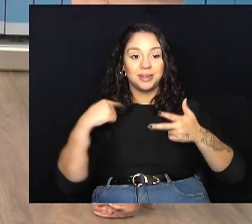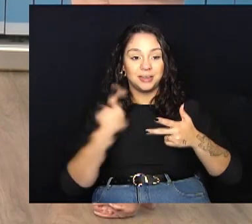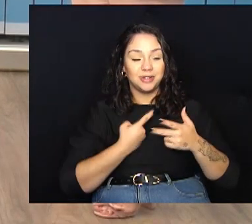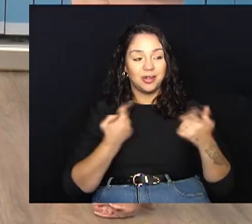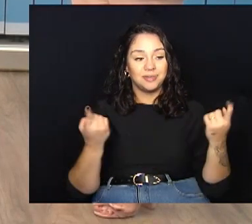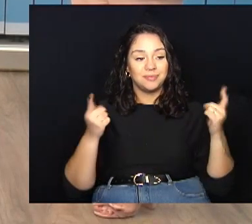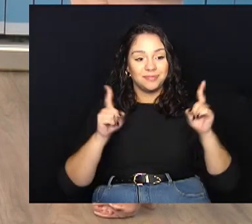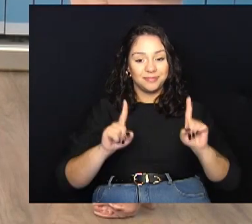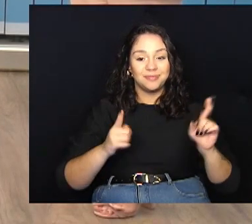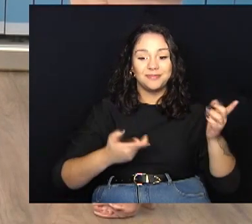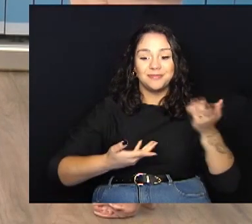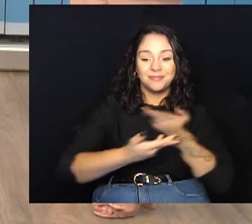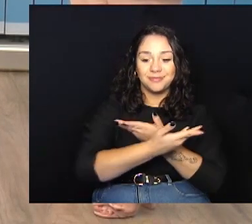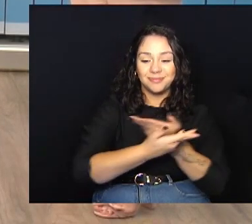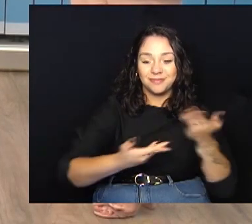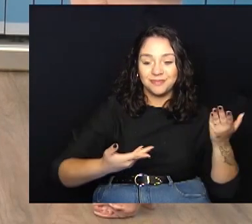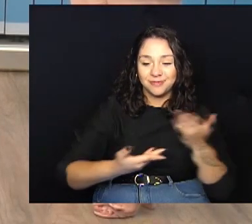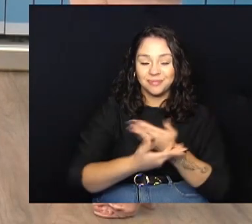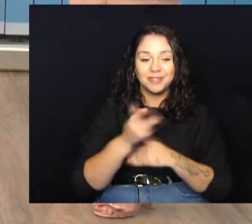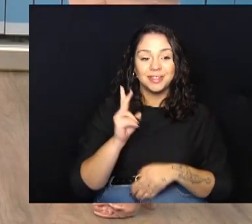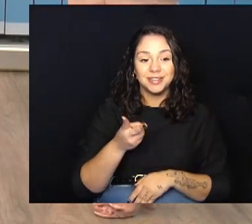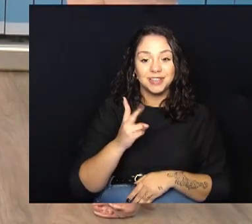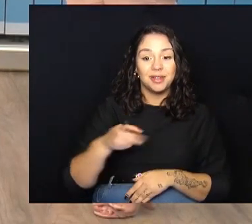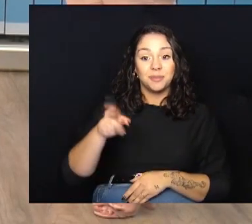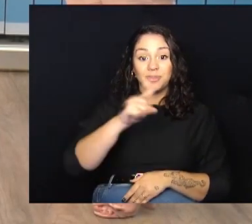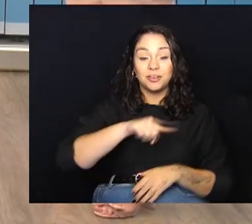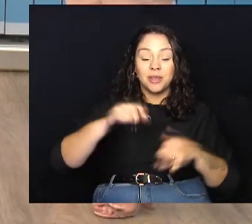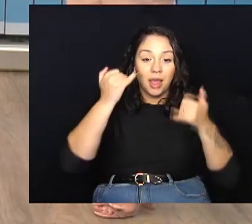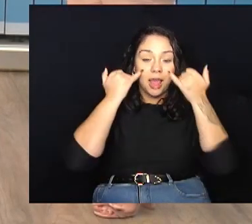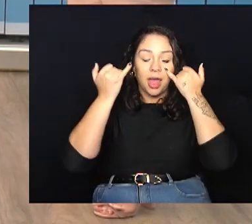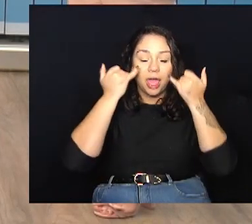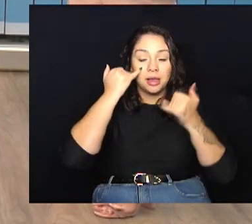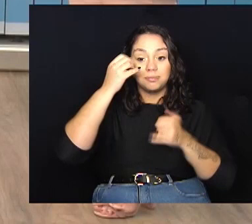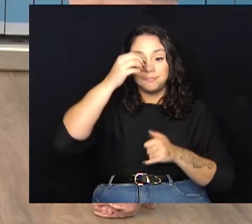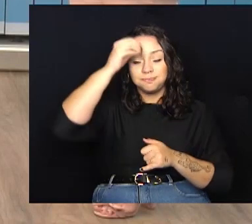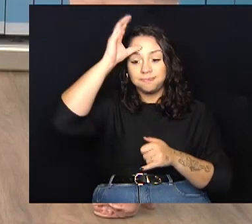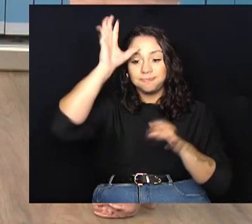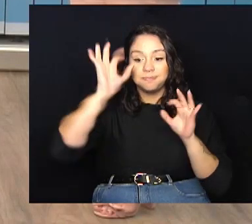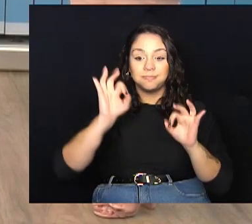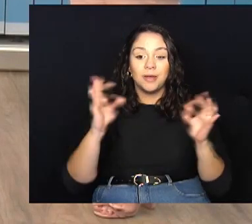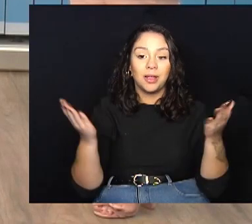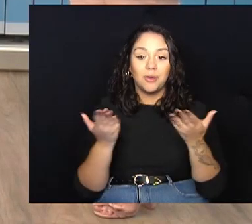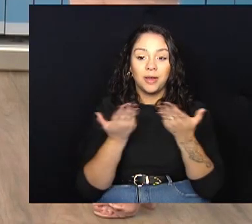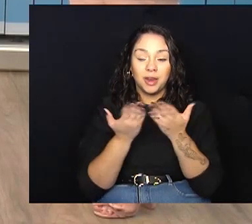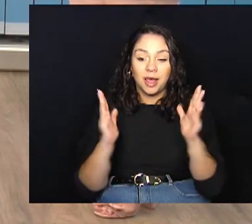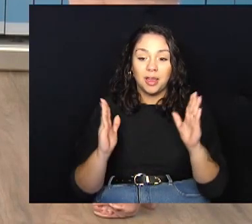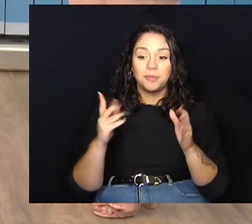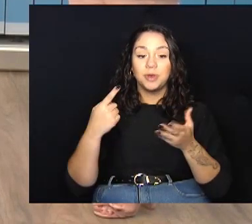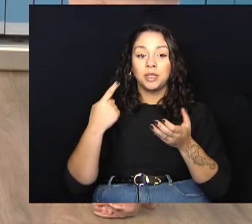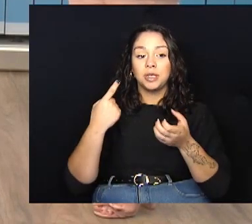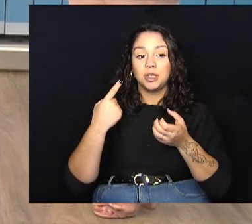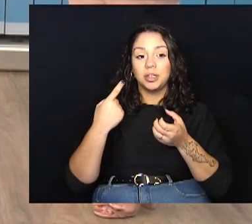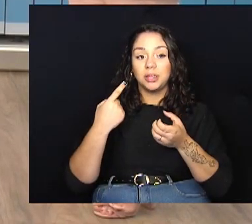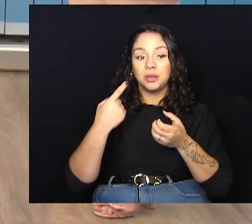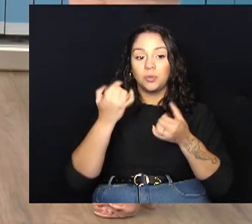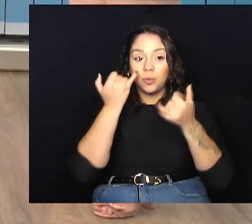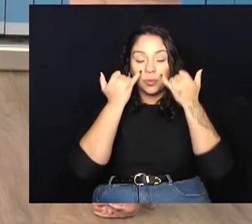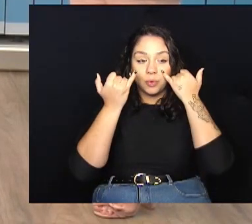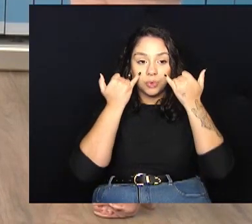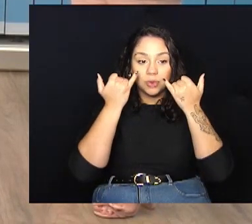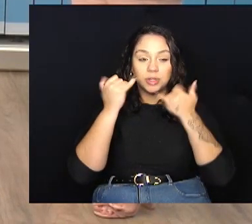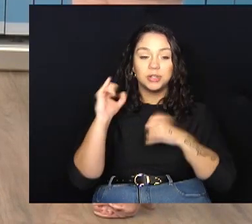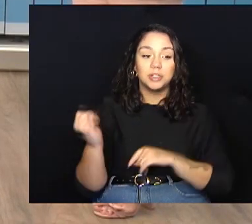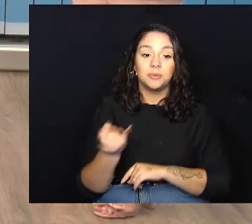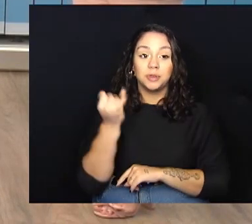parceria aqui para sempre deixar você muito bem informado e a gente abre com as notícias da Metrópole de Campinas com um selo importante